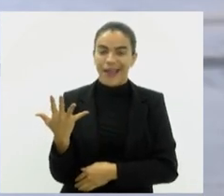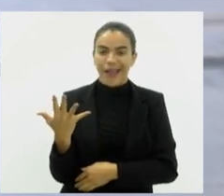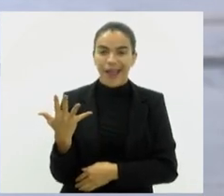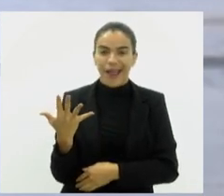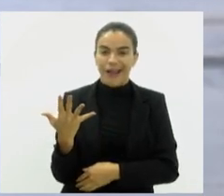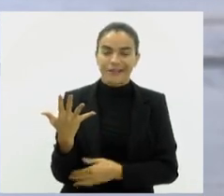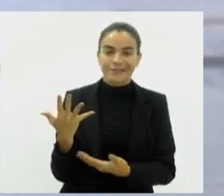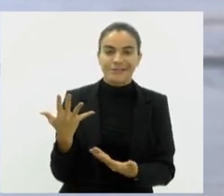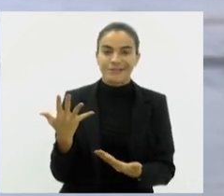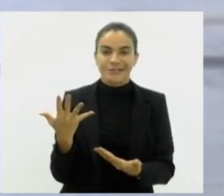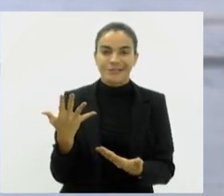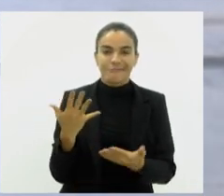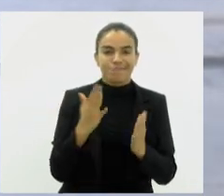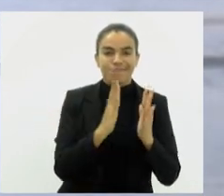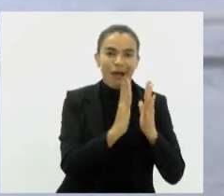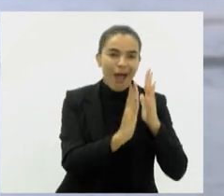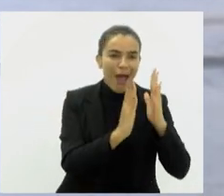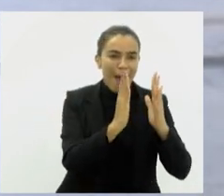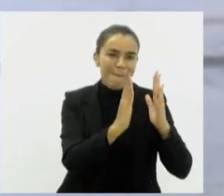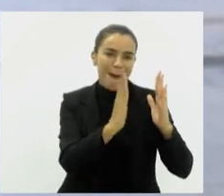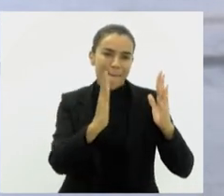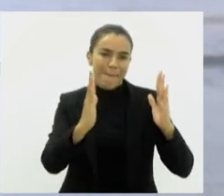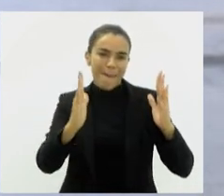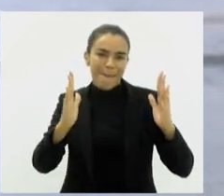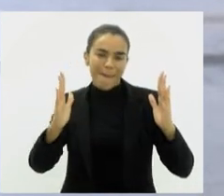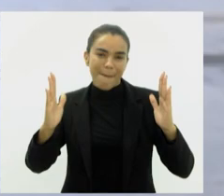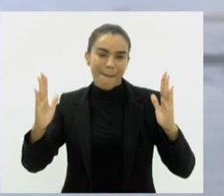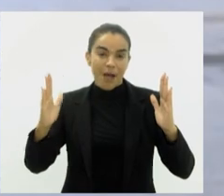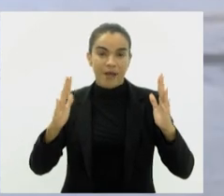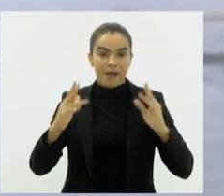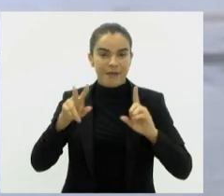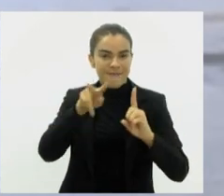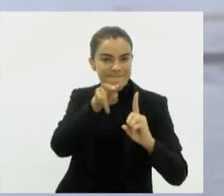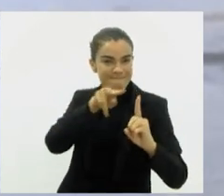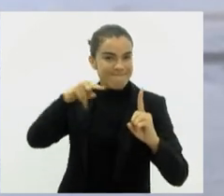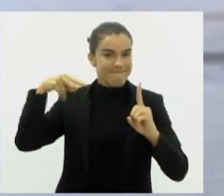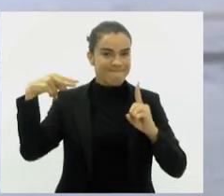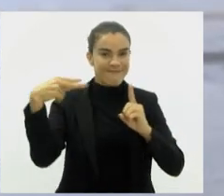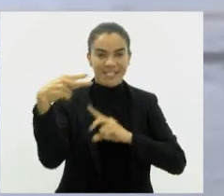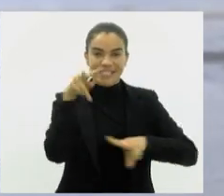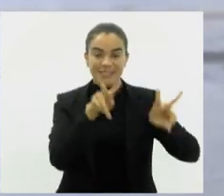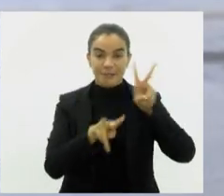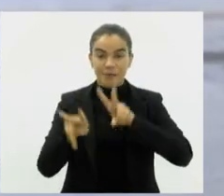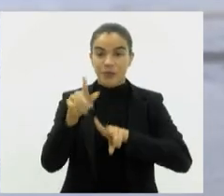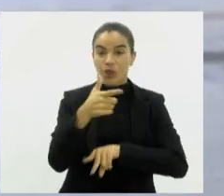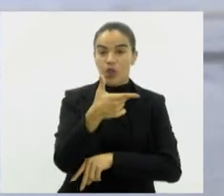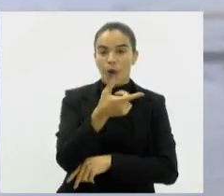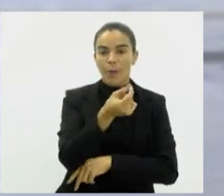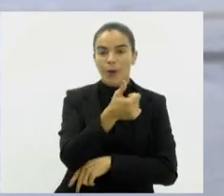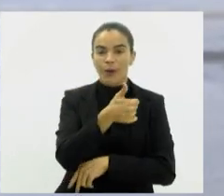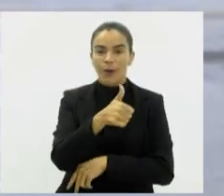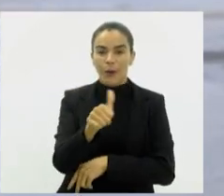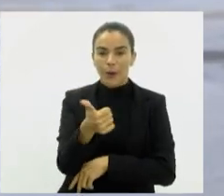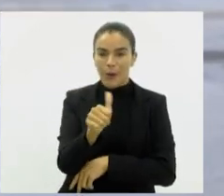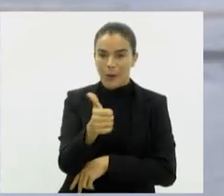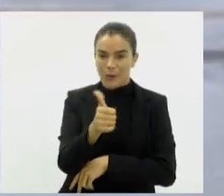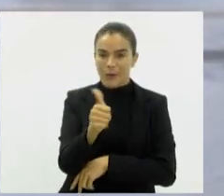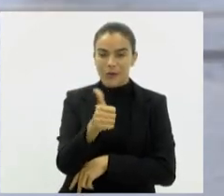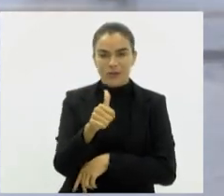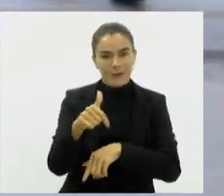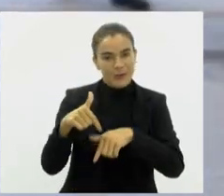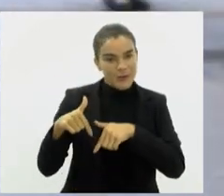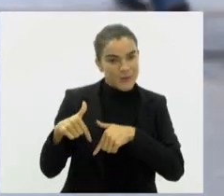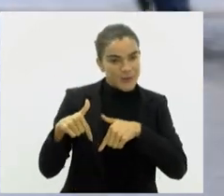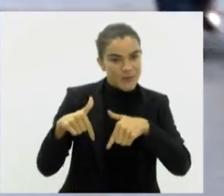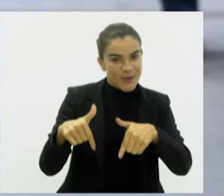vários processos assim que trazem essa visibilidade, né? Então, em 2011, a partir de uma